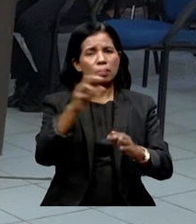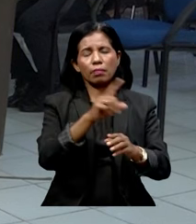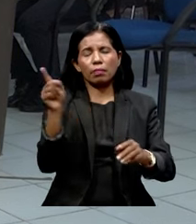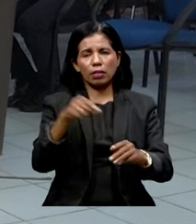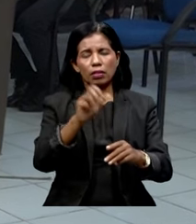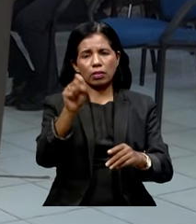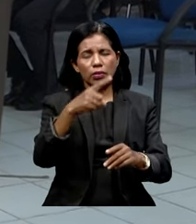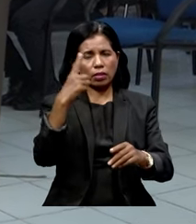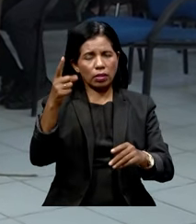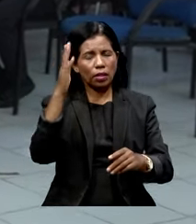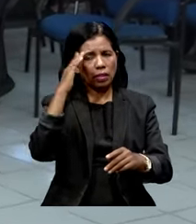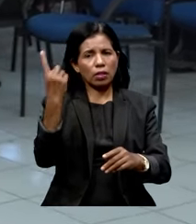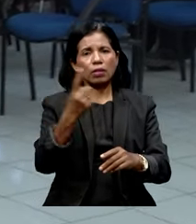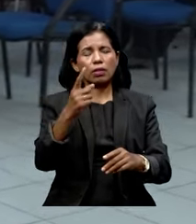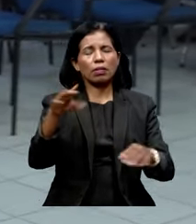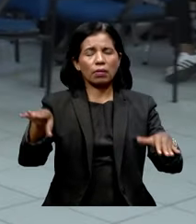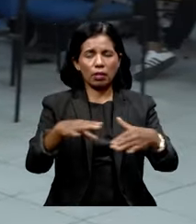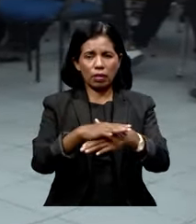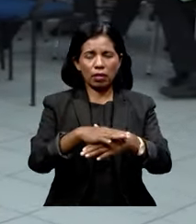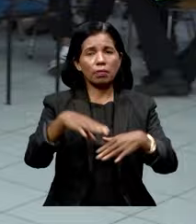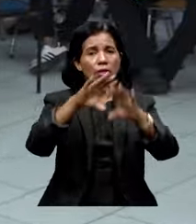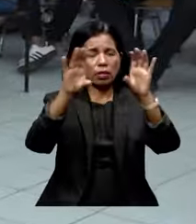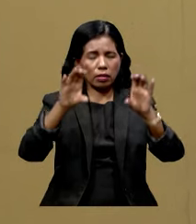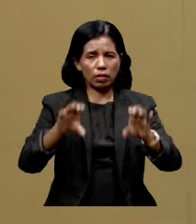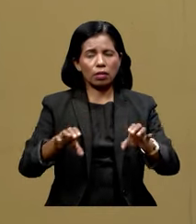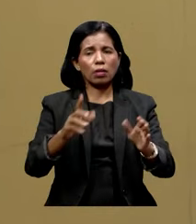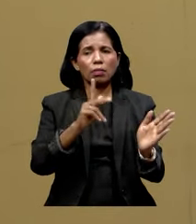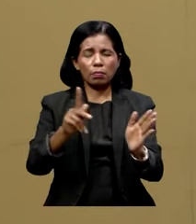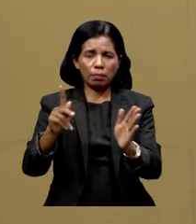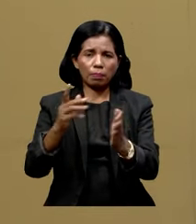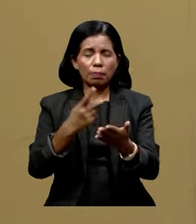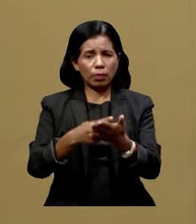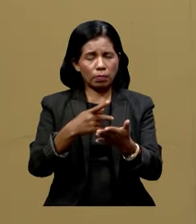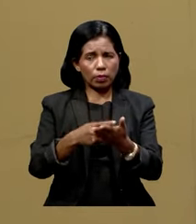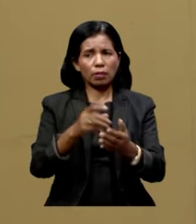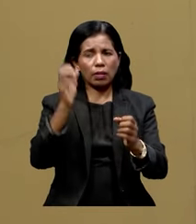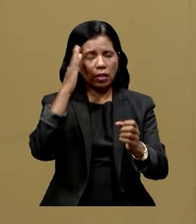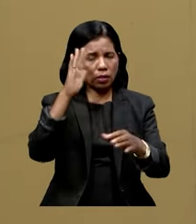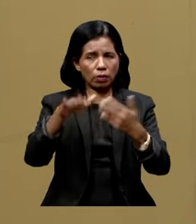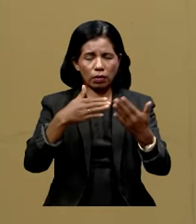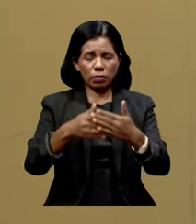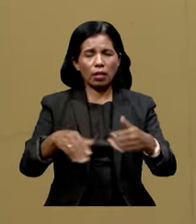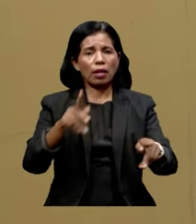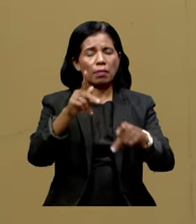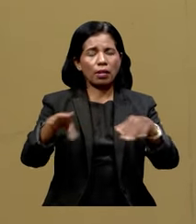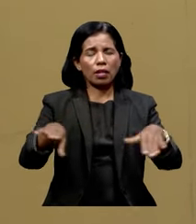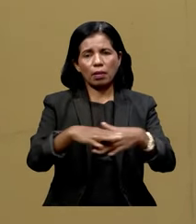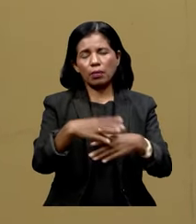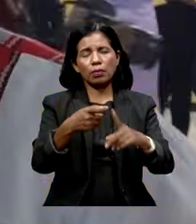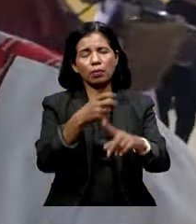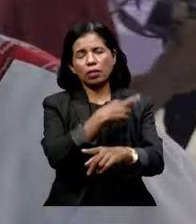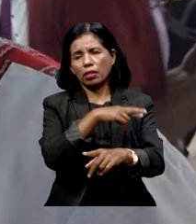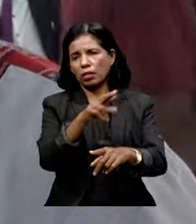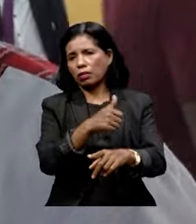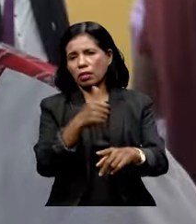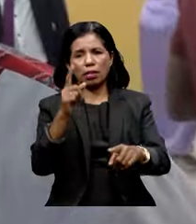Resinguida, mas reconhece de casamento religião católica. No nejo proposta de alteração né, bela reconhece outro casamento se religião selo ou de labele